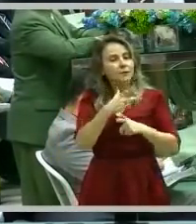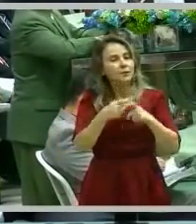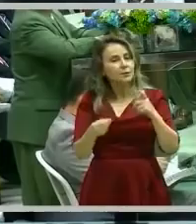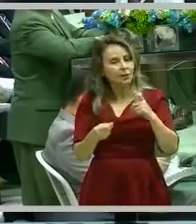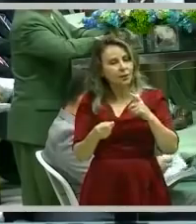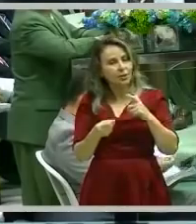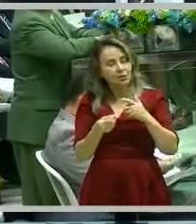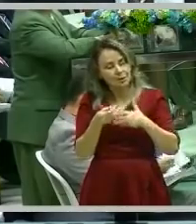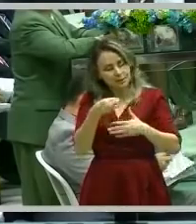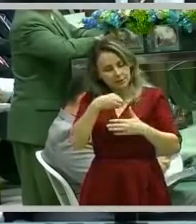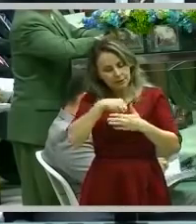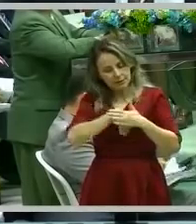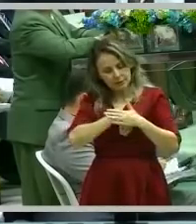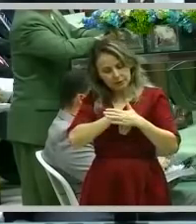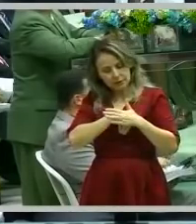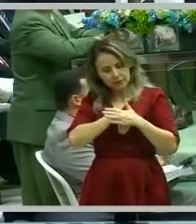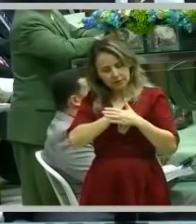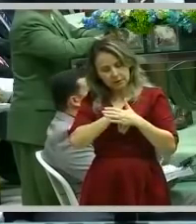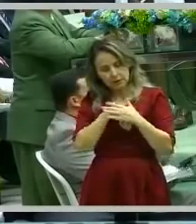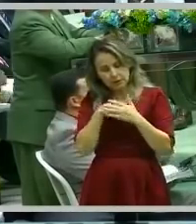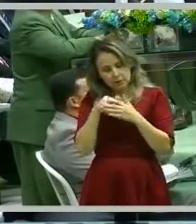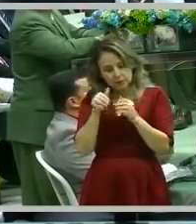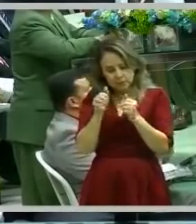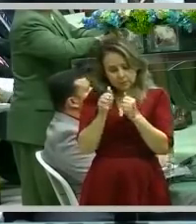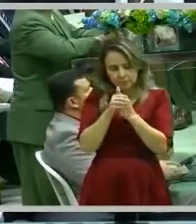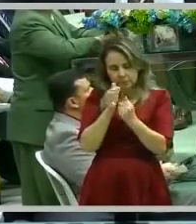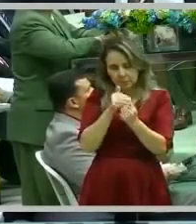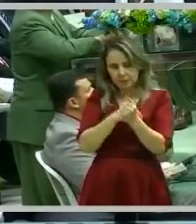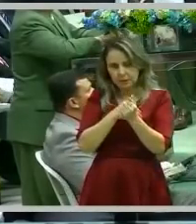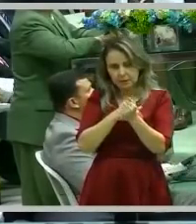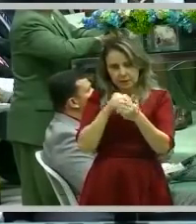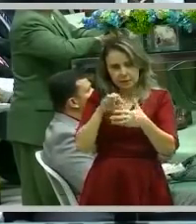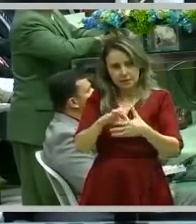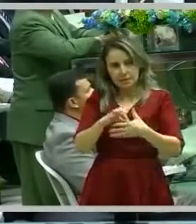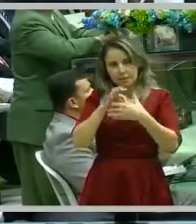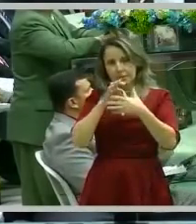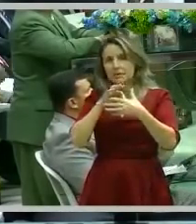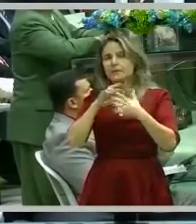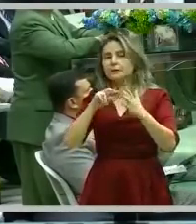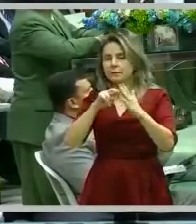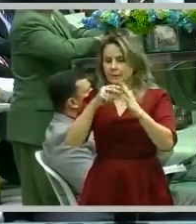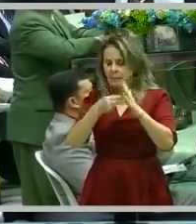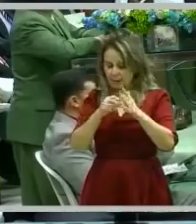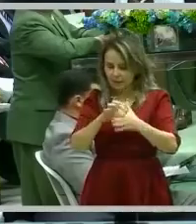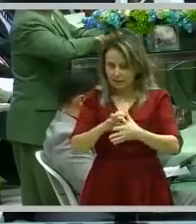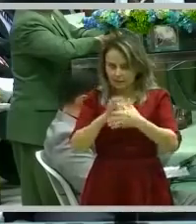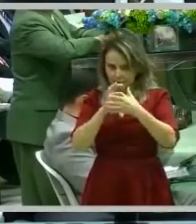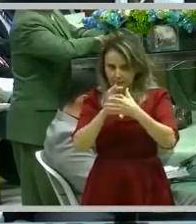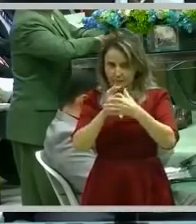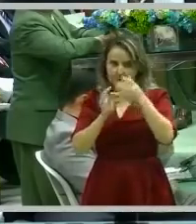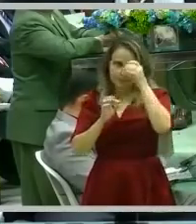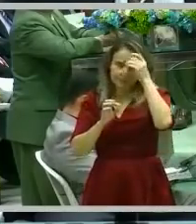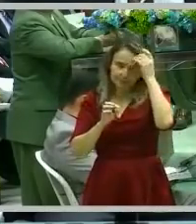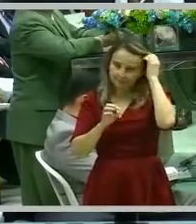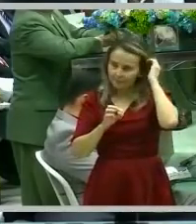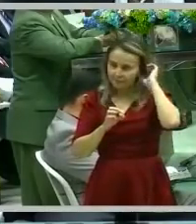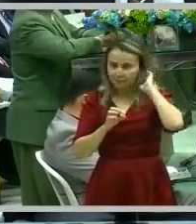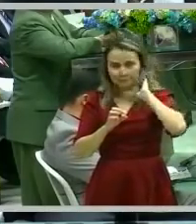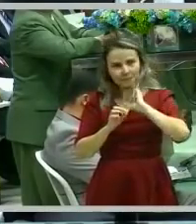você. O urso representa a carne. O urso gosta de carne. Glória a